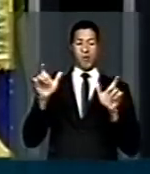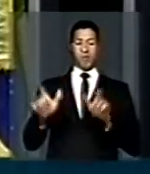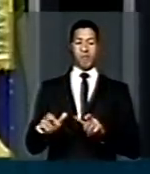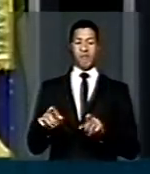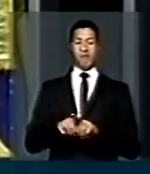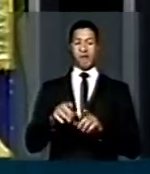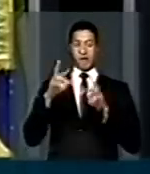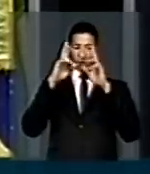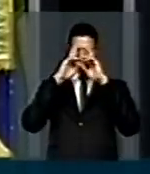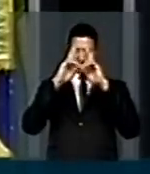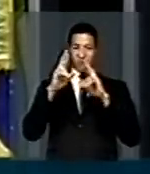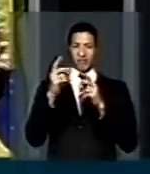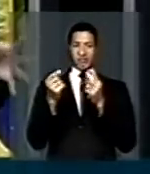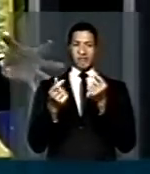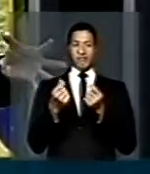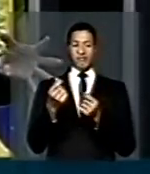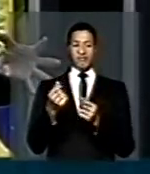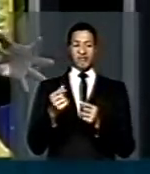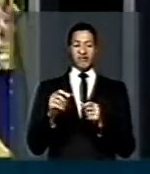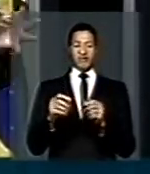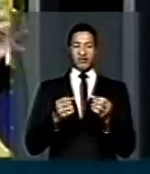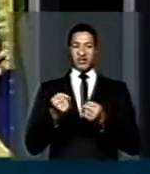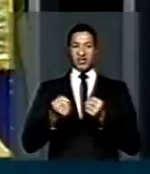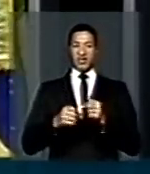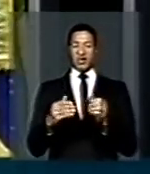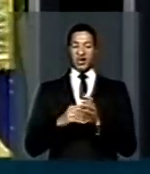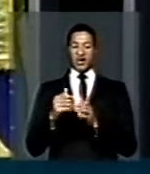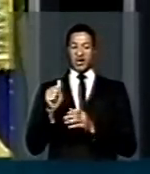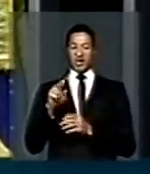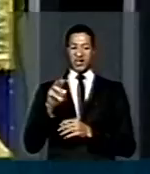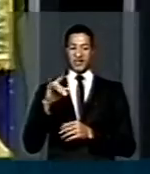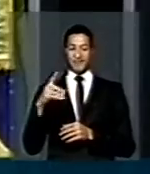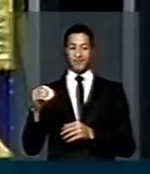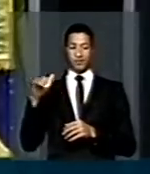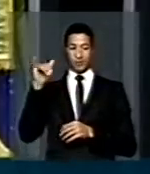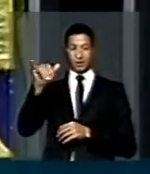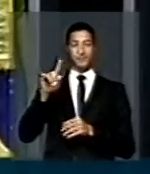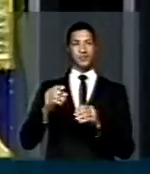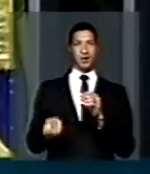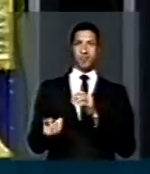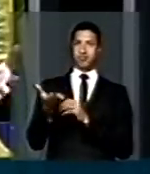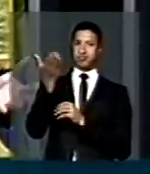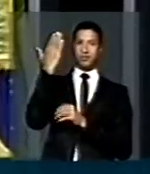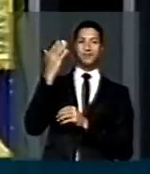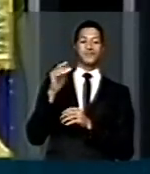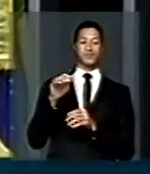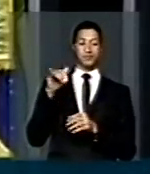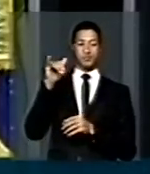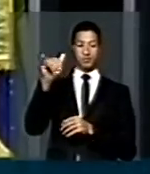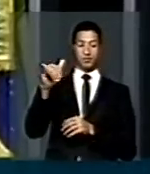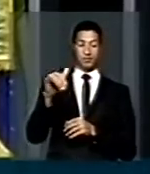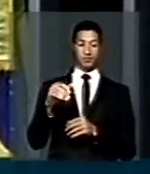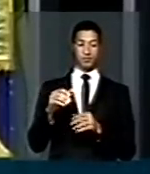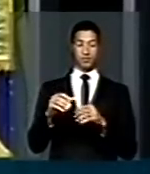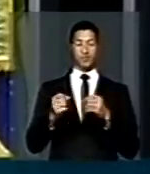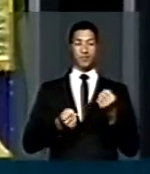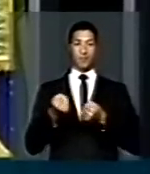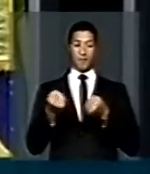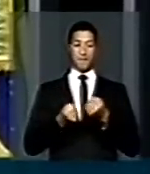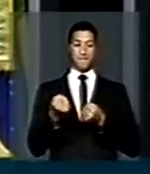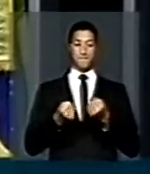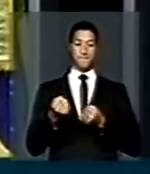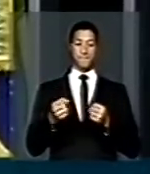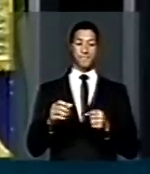de respeito a custo o custo de Opera de um avião voando é caríssimo não é o que ocorre com automóvel